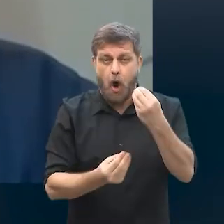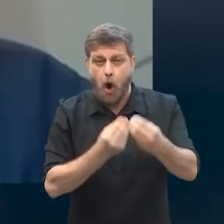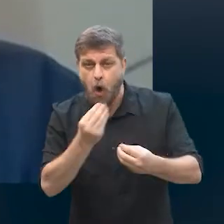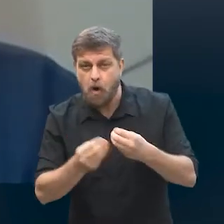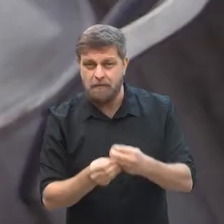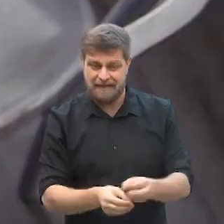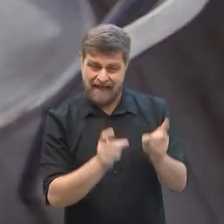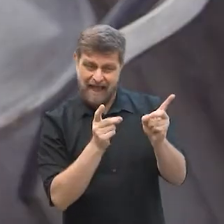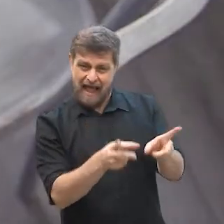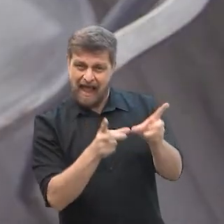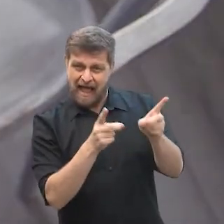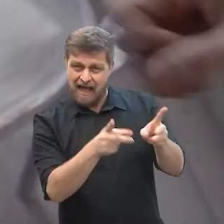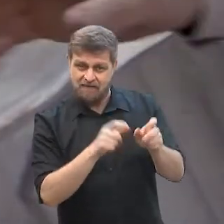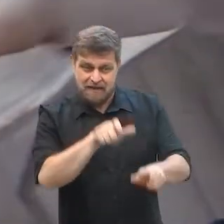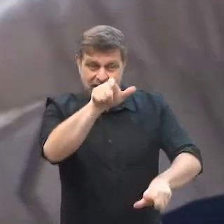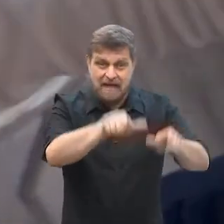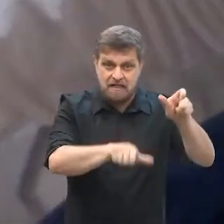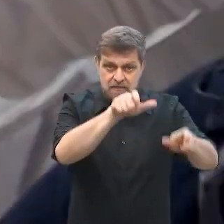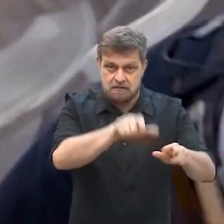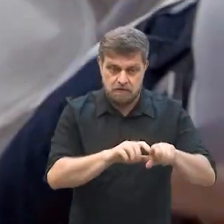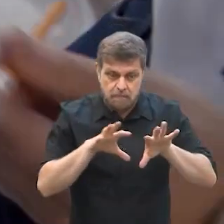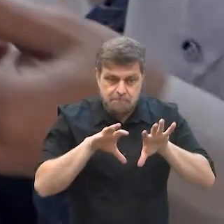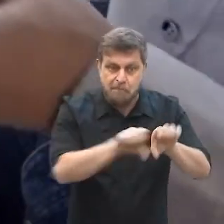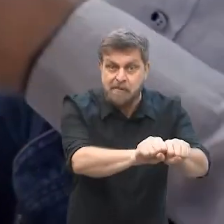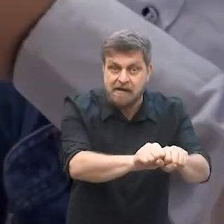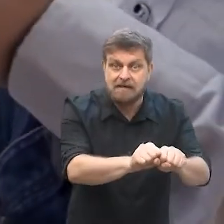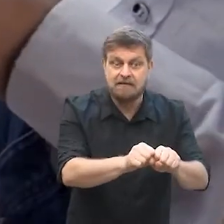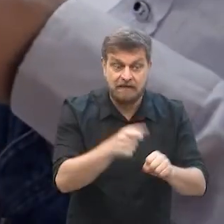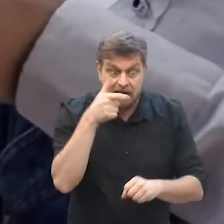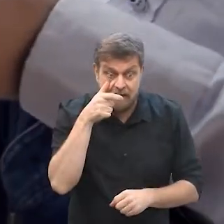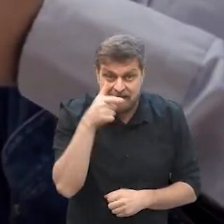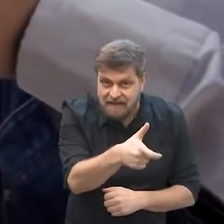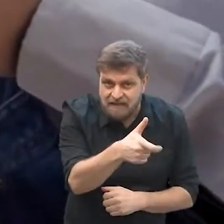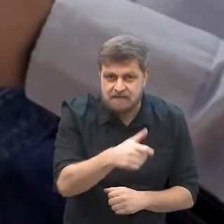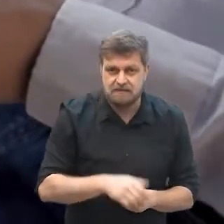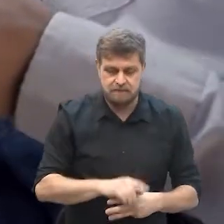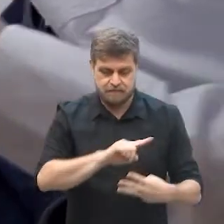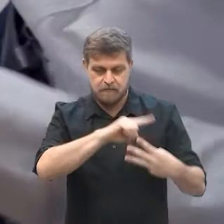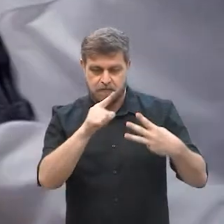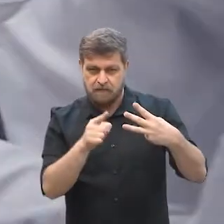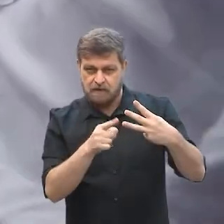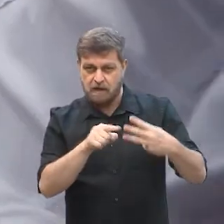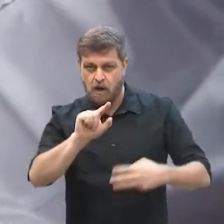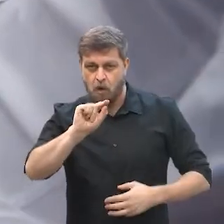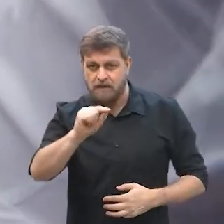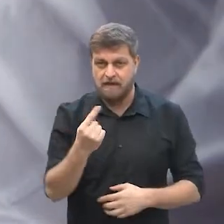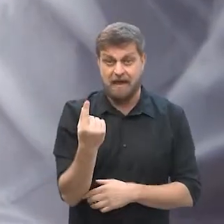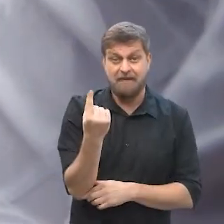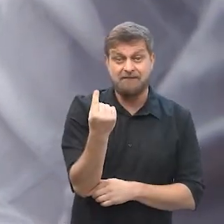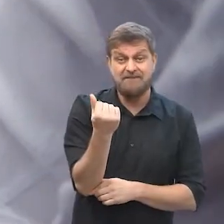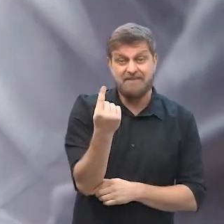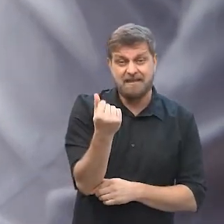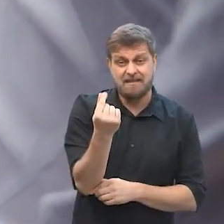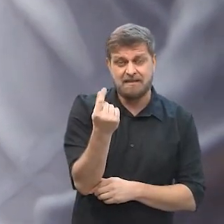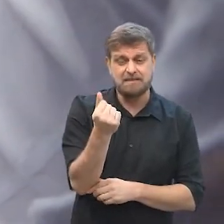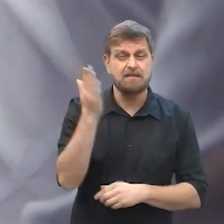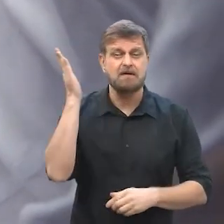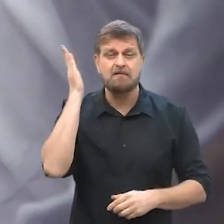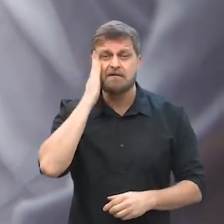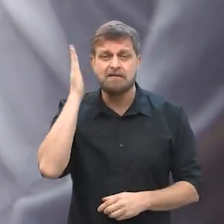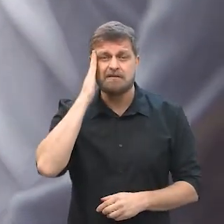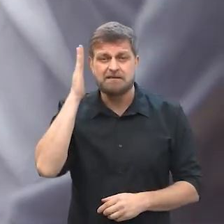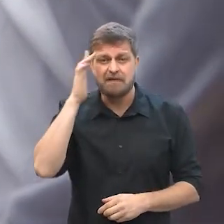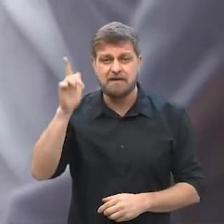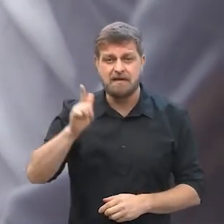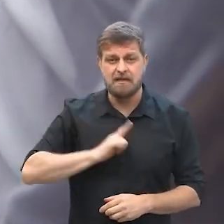penetração do meu produto ou do meu serviço no mercado. O terceiro plano é o plano financeiro. Eu preciso saber quais